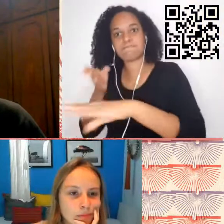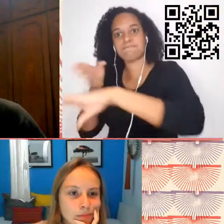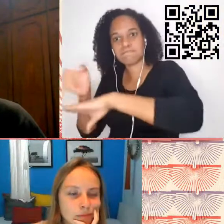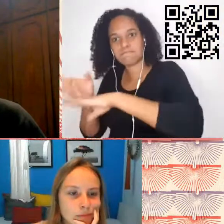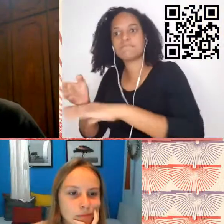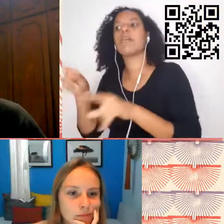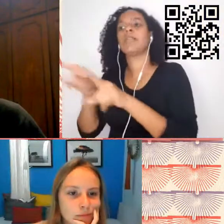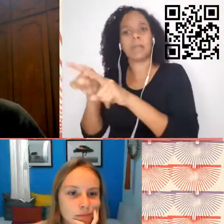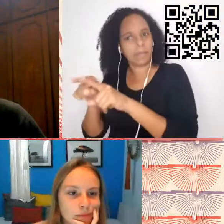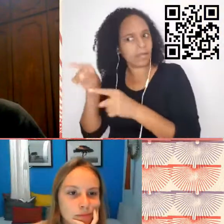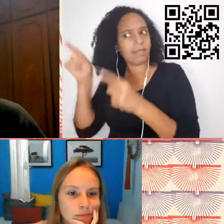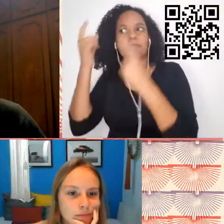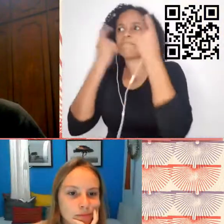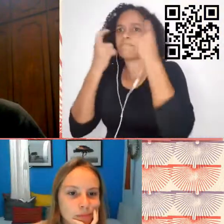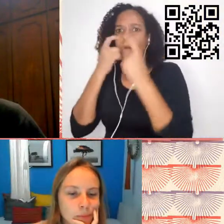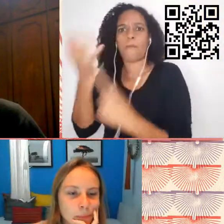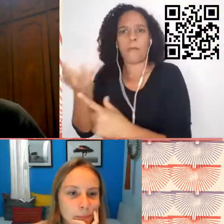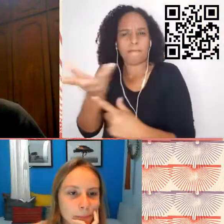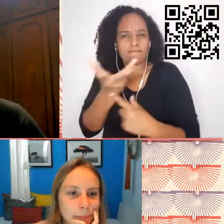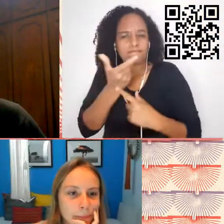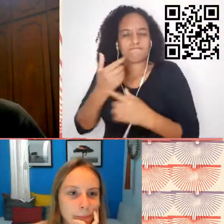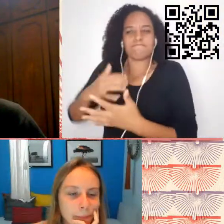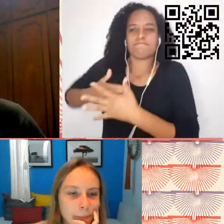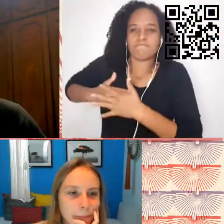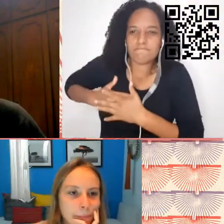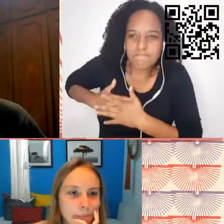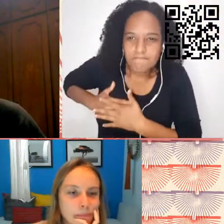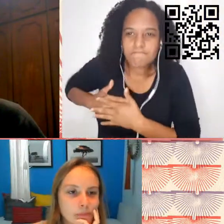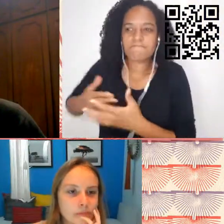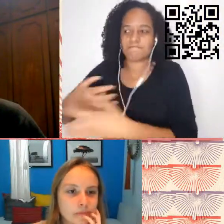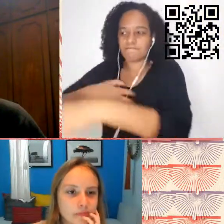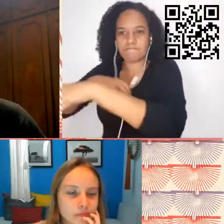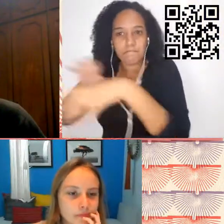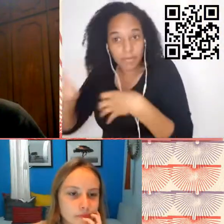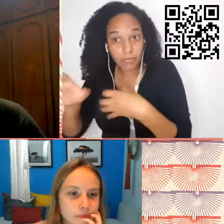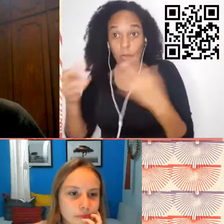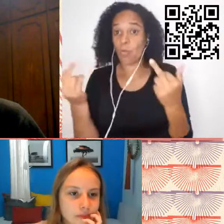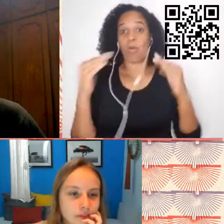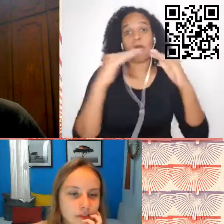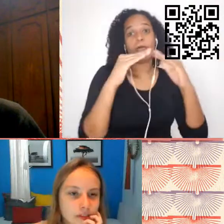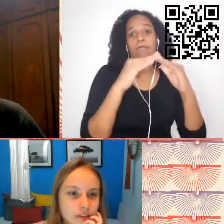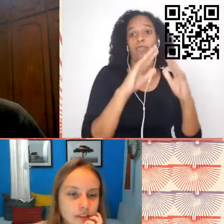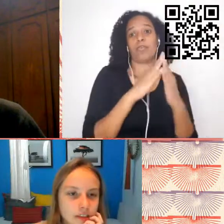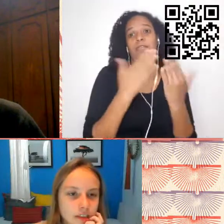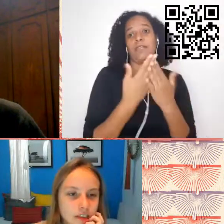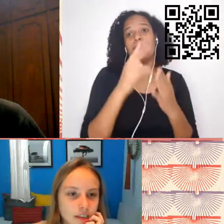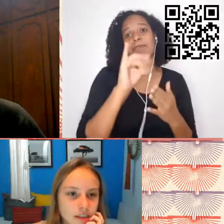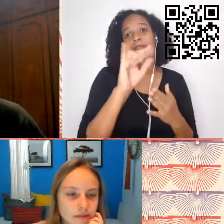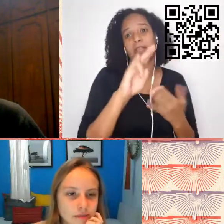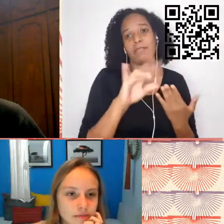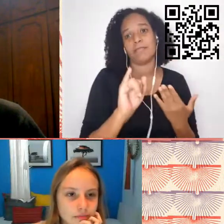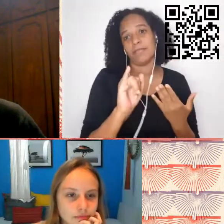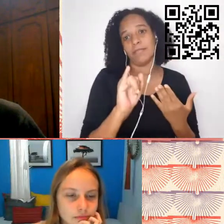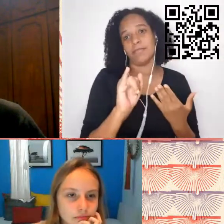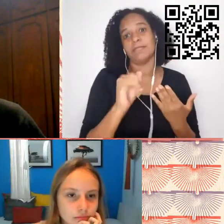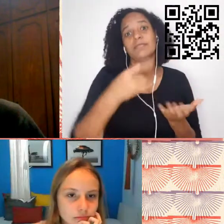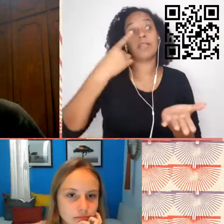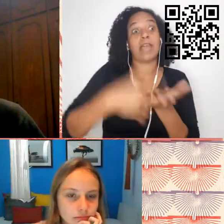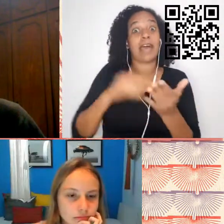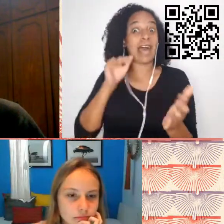arte, na empatia, no afeto, assim como a Escola Viva. E a nossa missão aí é conseguir até